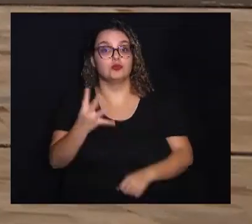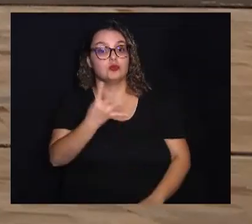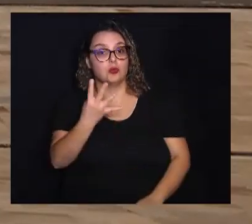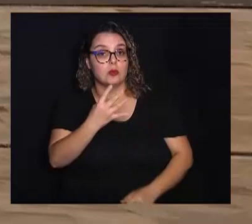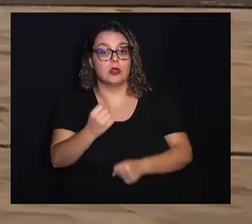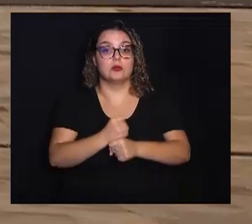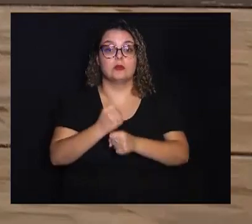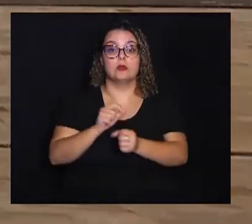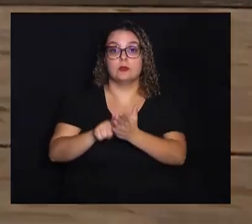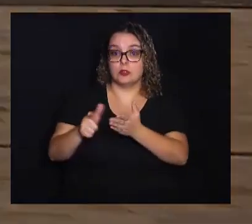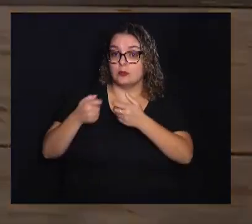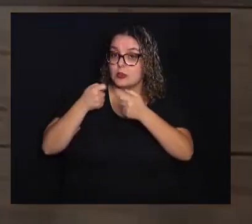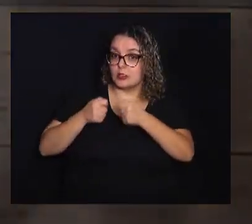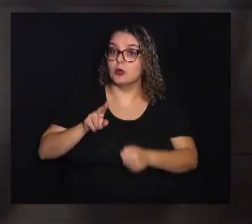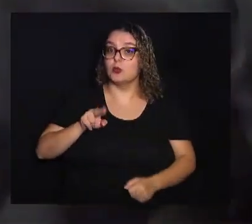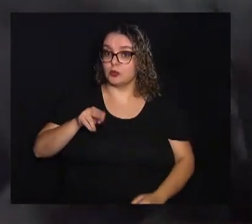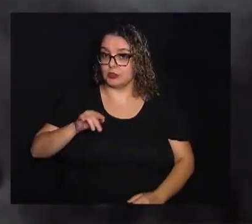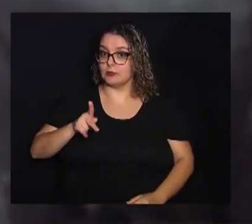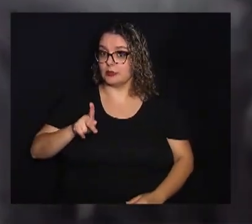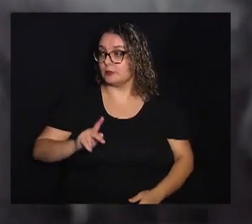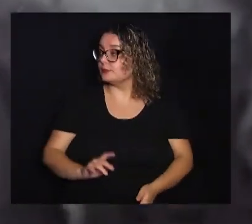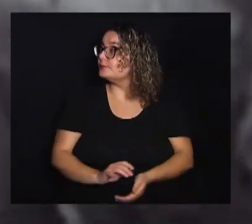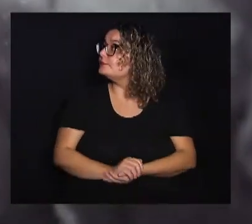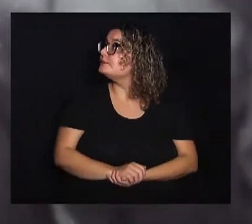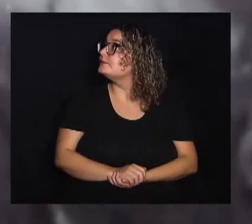de jornalismo da Unip.